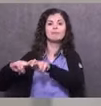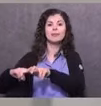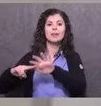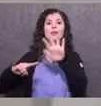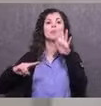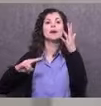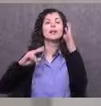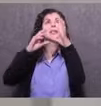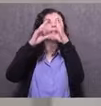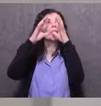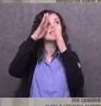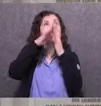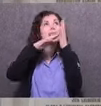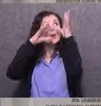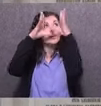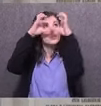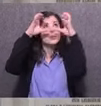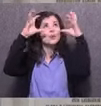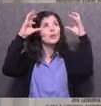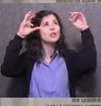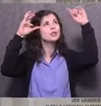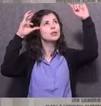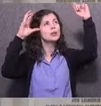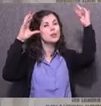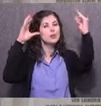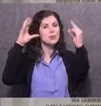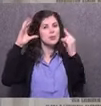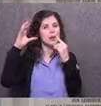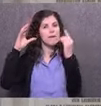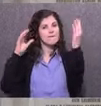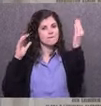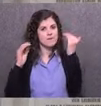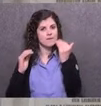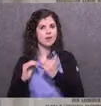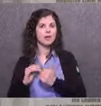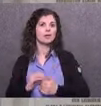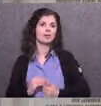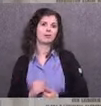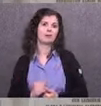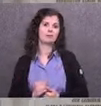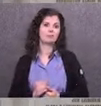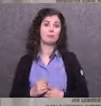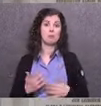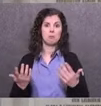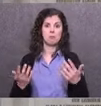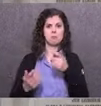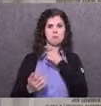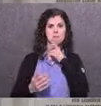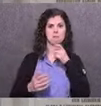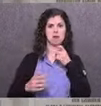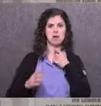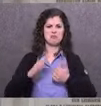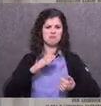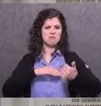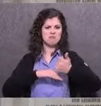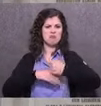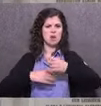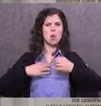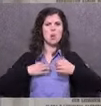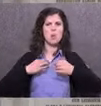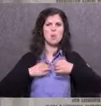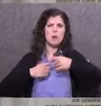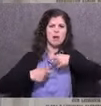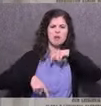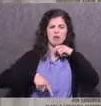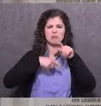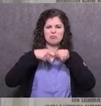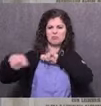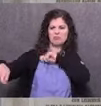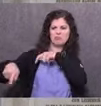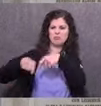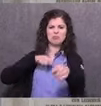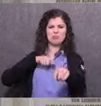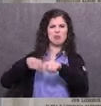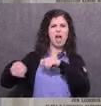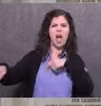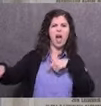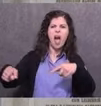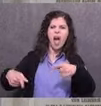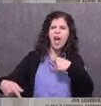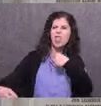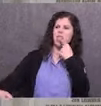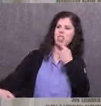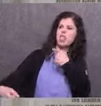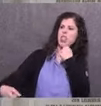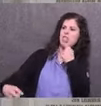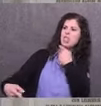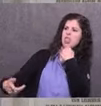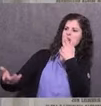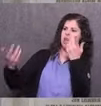do céu. Então o sumo sacerdote rasgou as vestes, dizendo: Blasfemou.